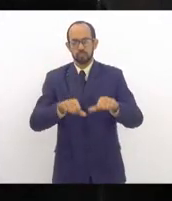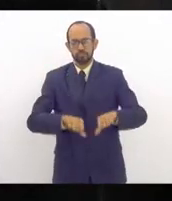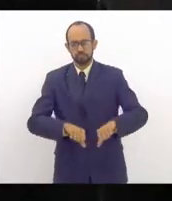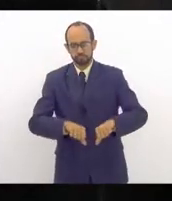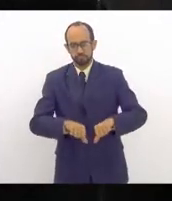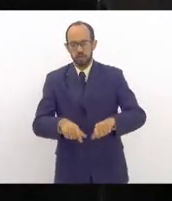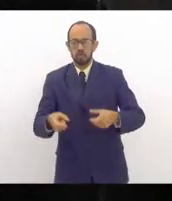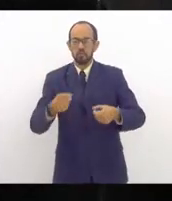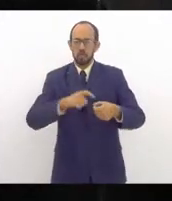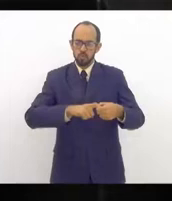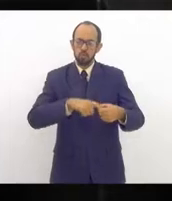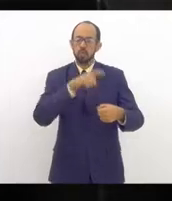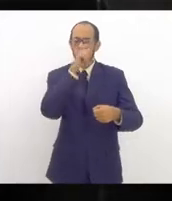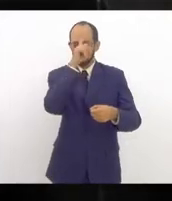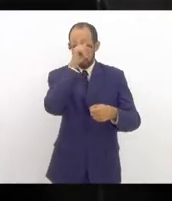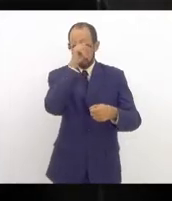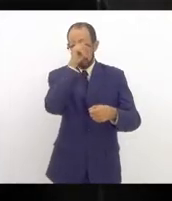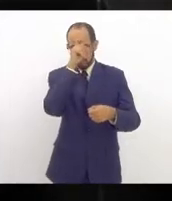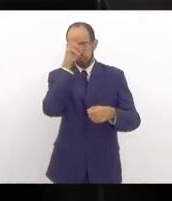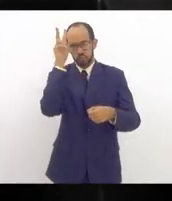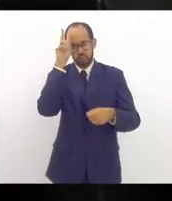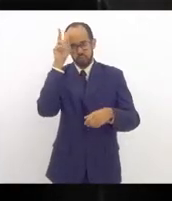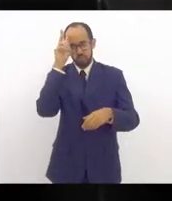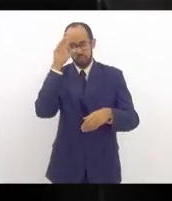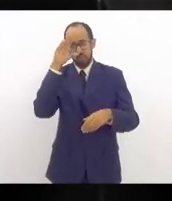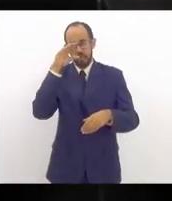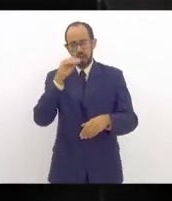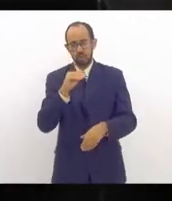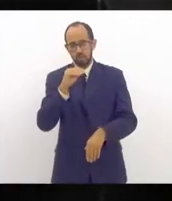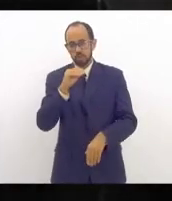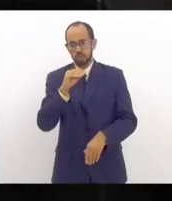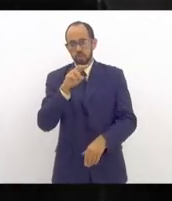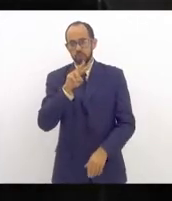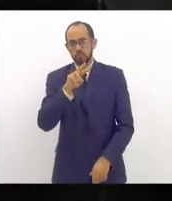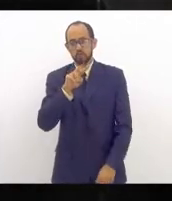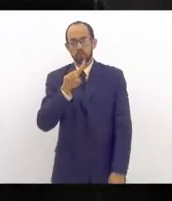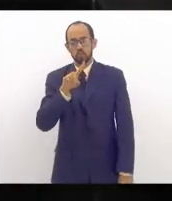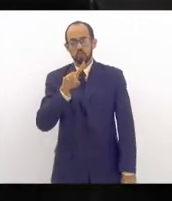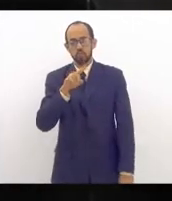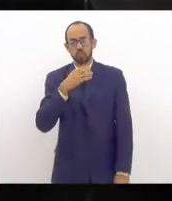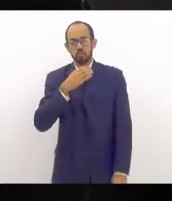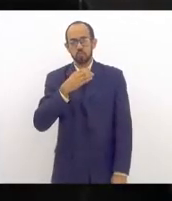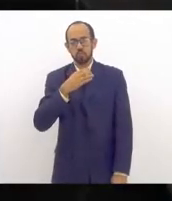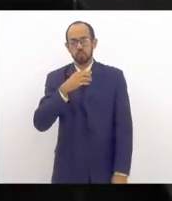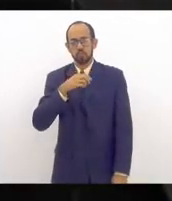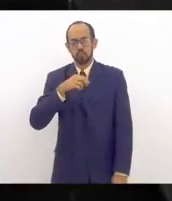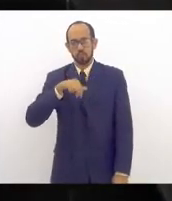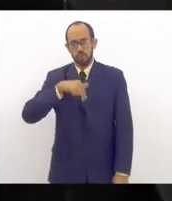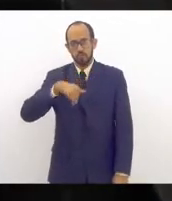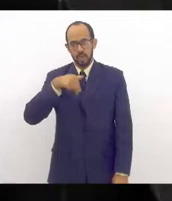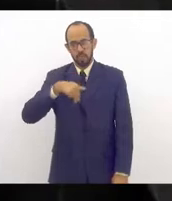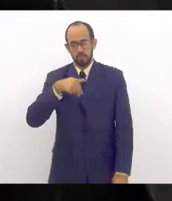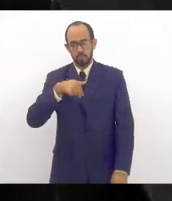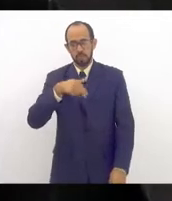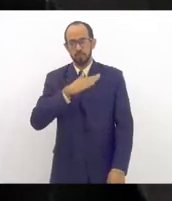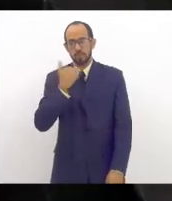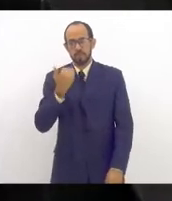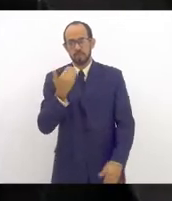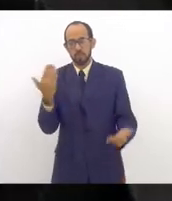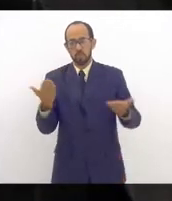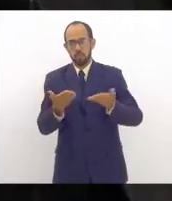para o hospital na noite de segunda-feira 21/11 e faleceu no dia de hoje